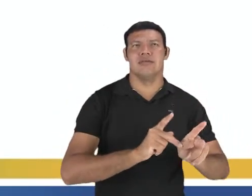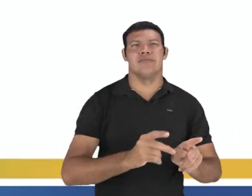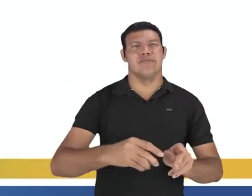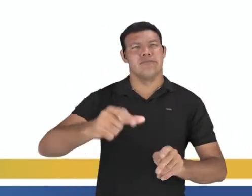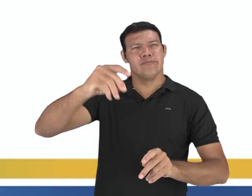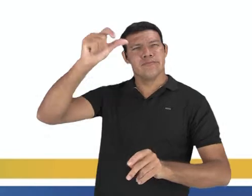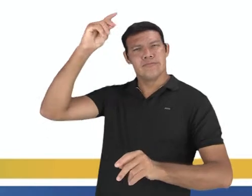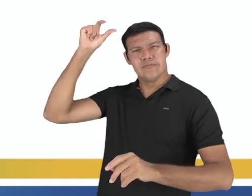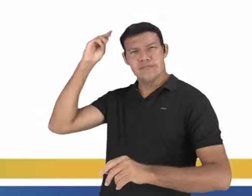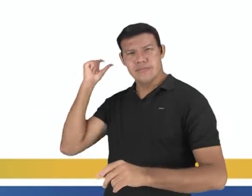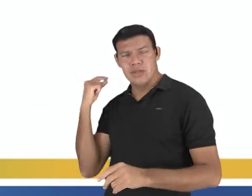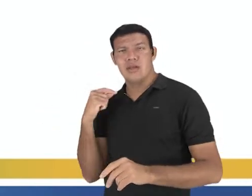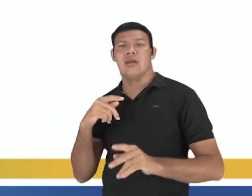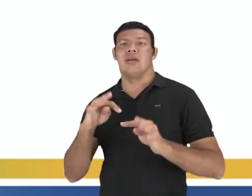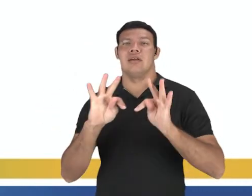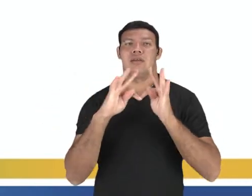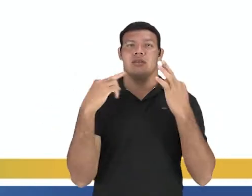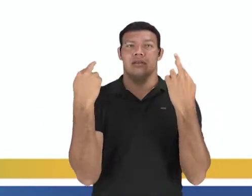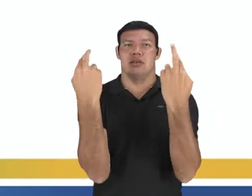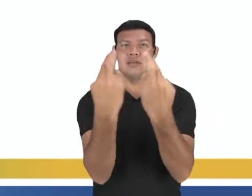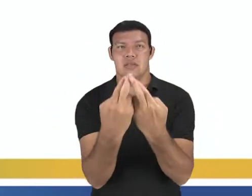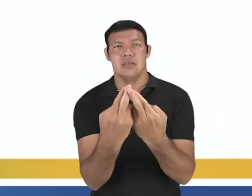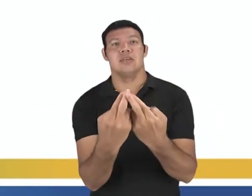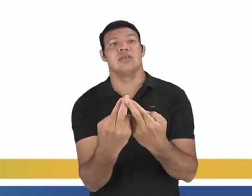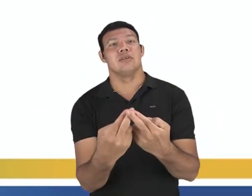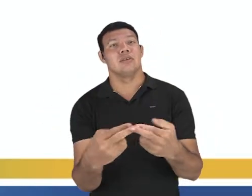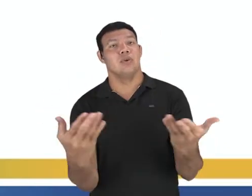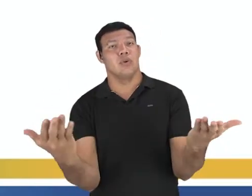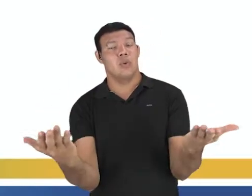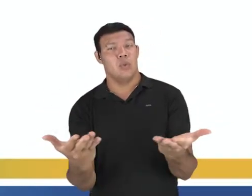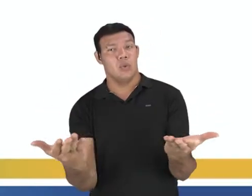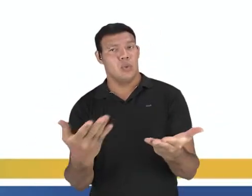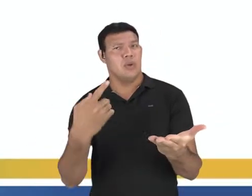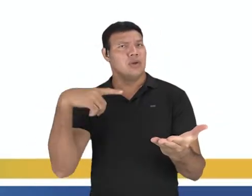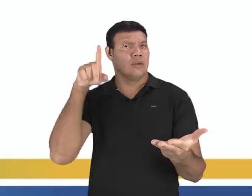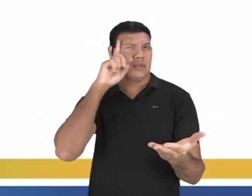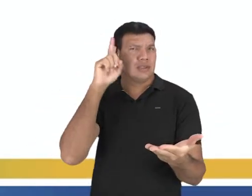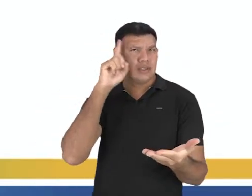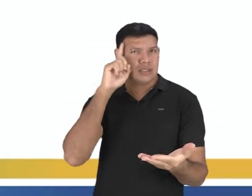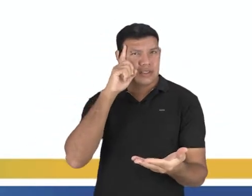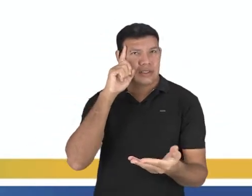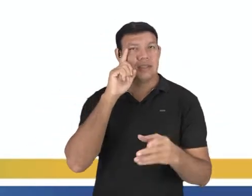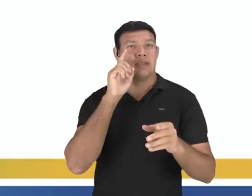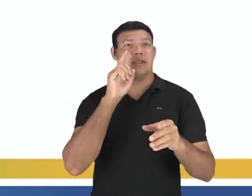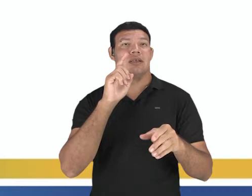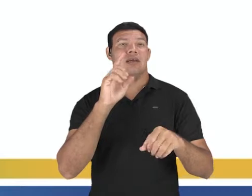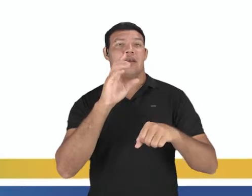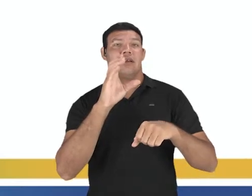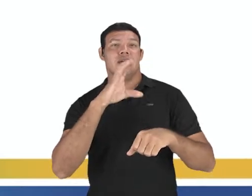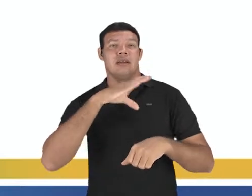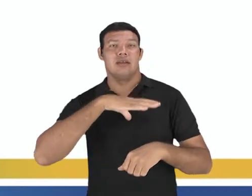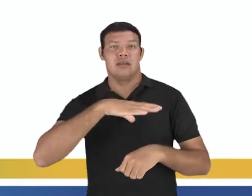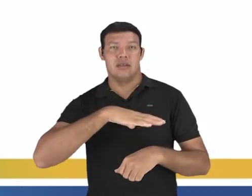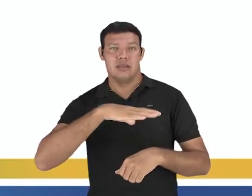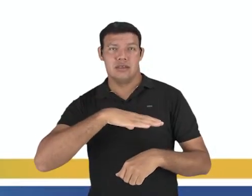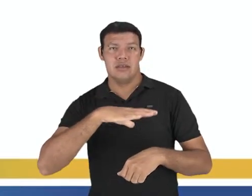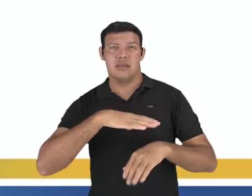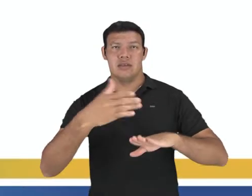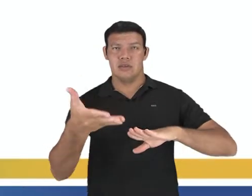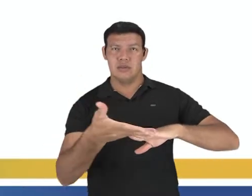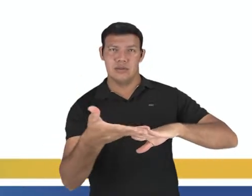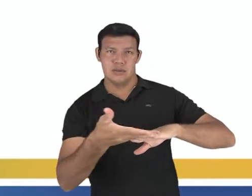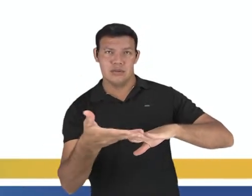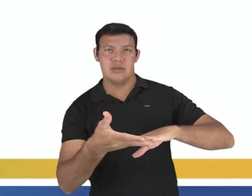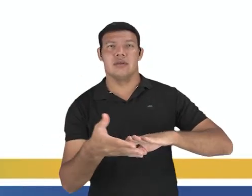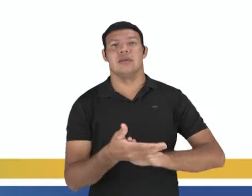no cotidiano das grandes cidades contemporâneas. Seja nos livros clássicos, seja nos muros das capitais,